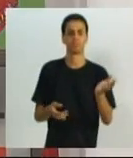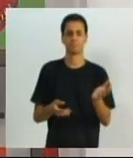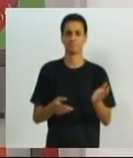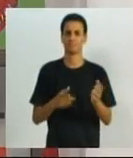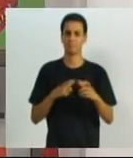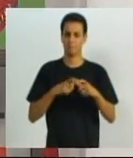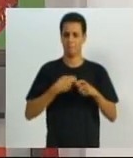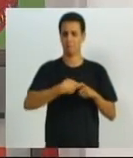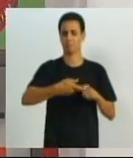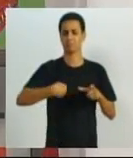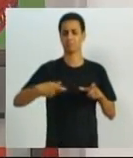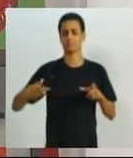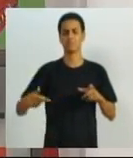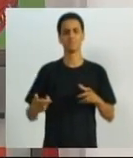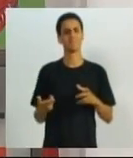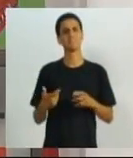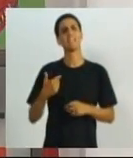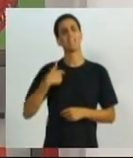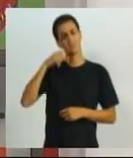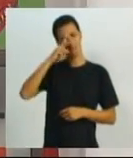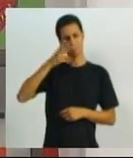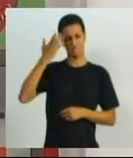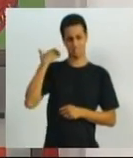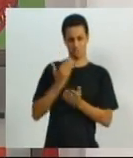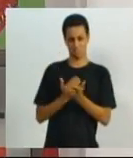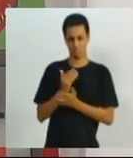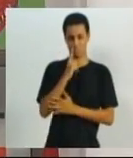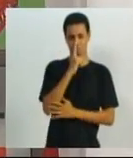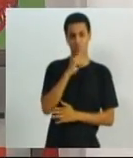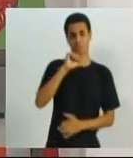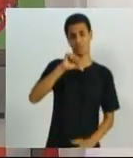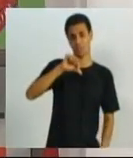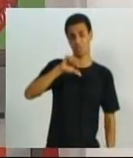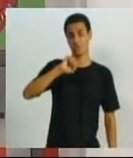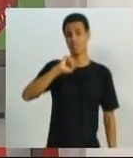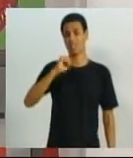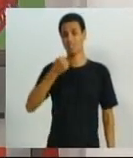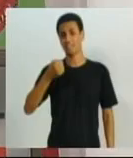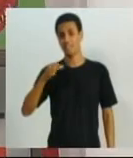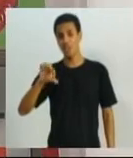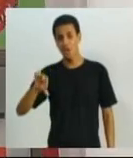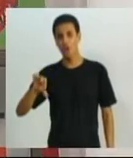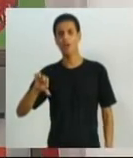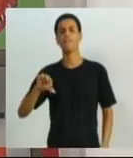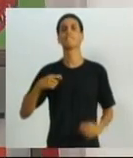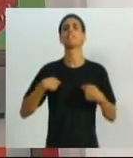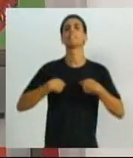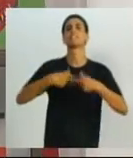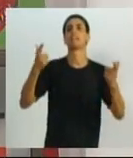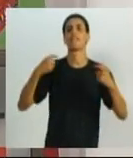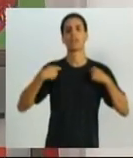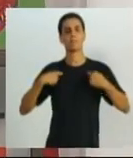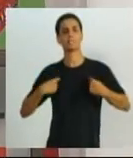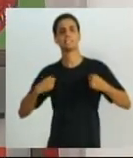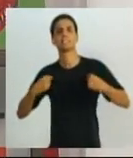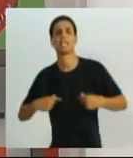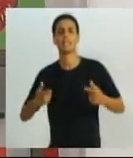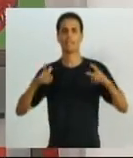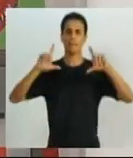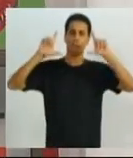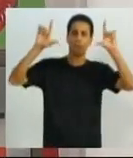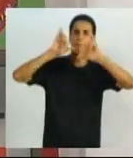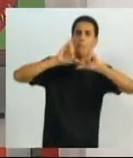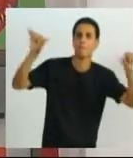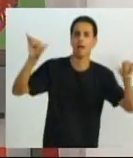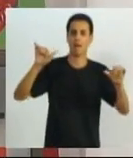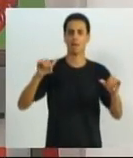Eu lembro que quando nós começamos a fazer política em 89, vereador Vanderlei, era distribuído camiseta, brindes, outdoor.